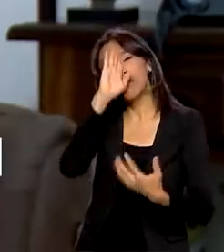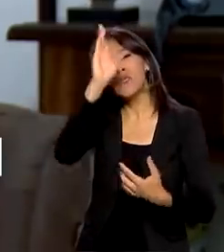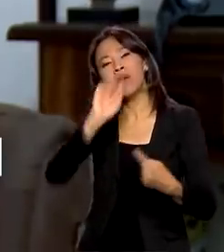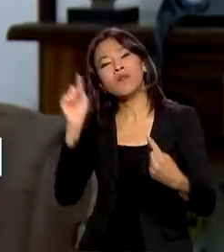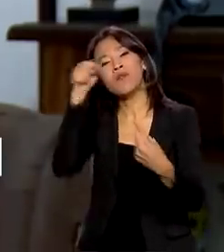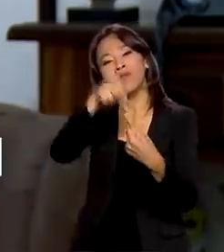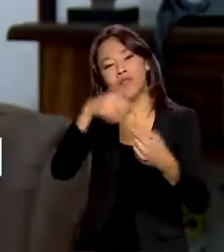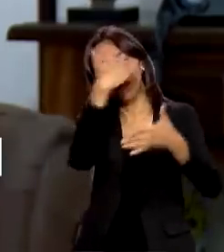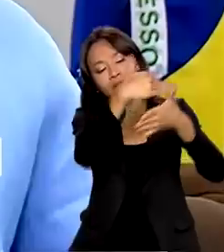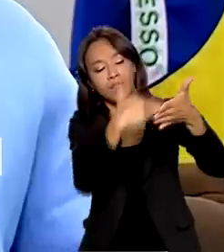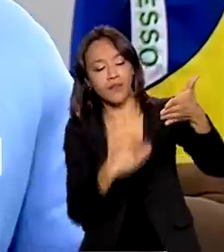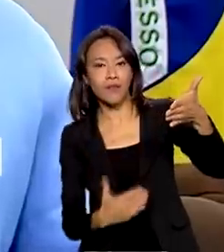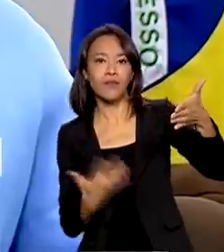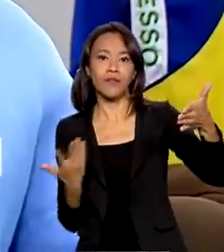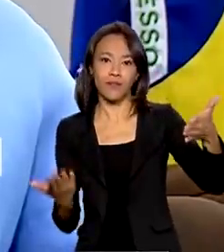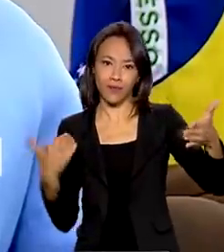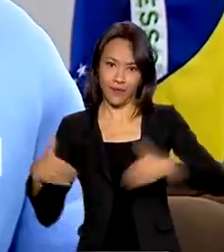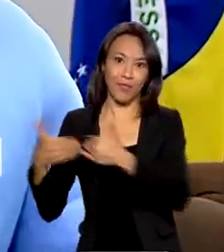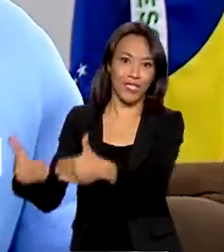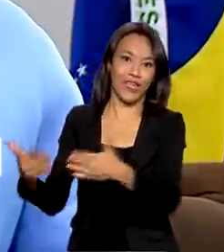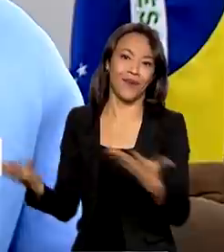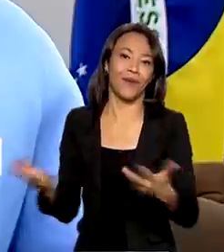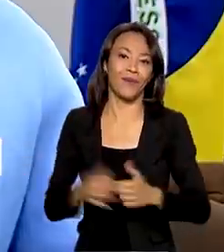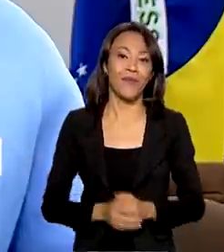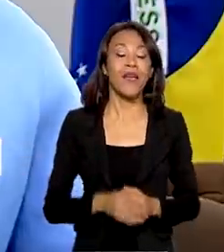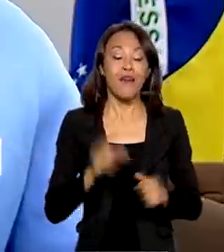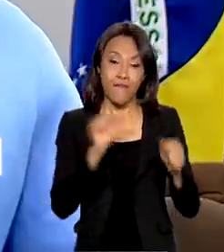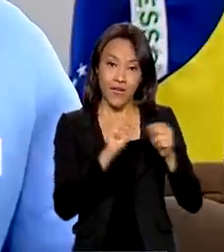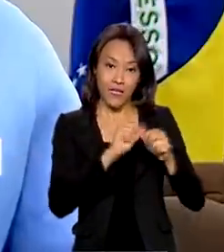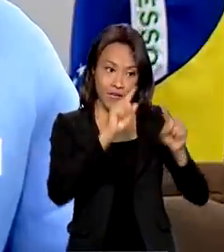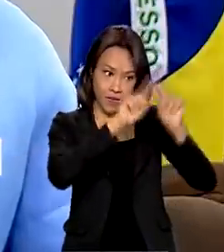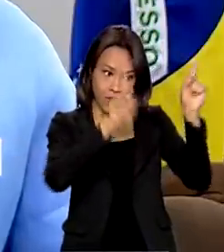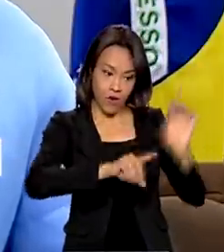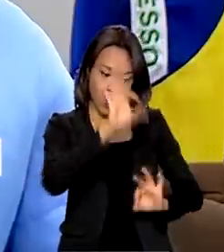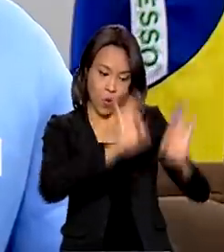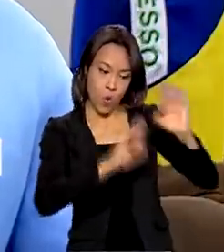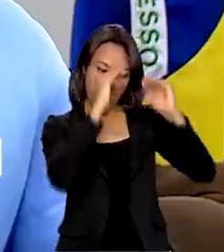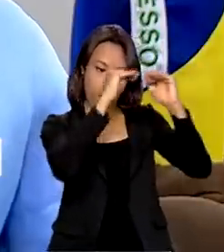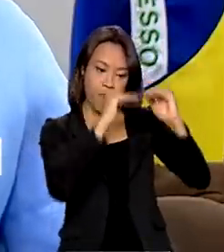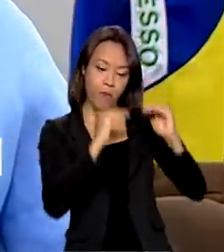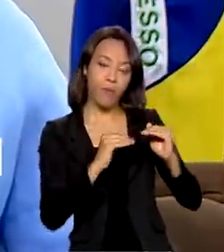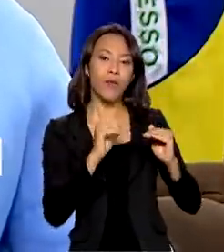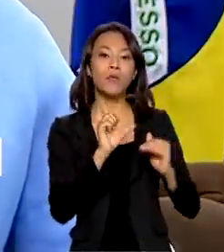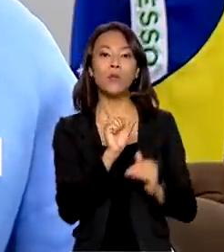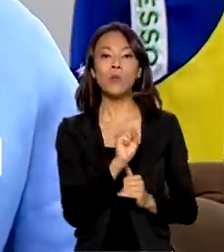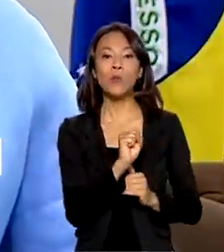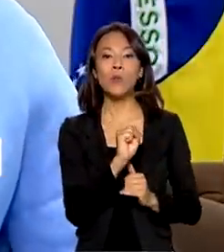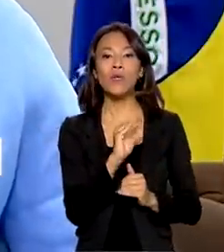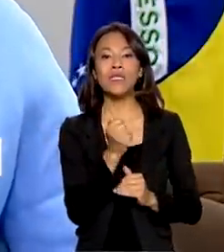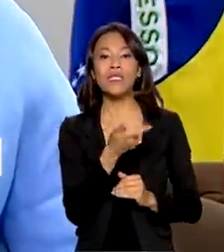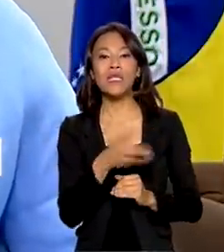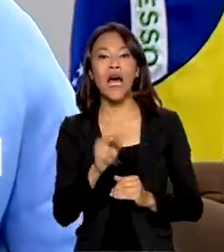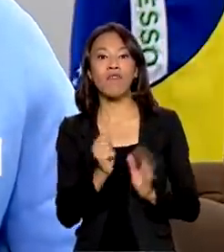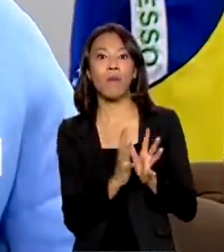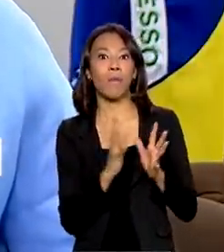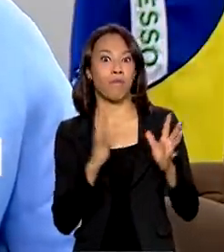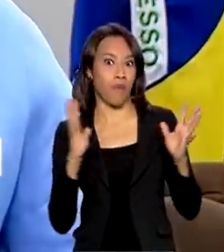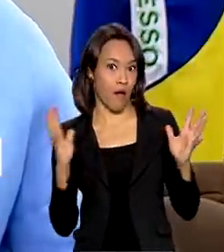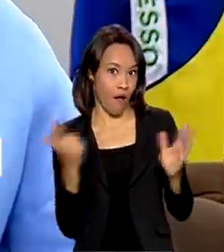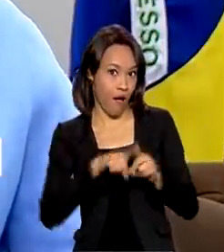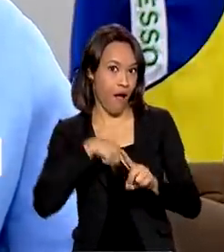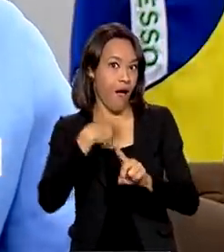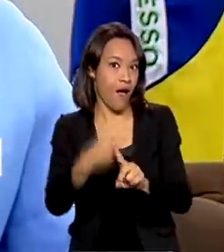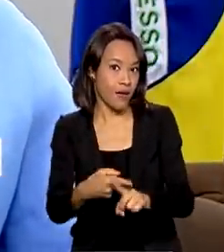metas do ministério pro ano que vem olha fazer um plano safra maior é trabalhar com